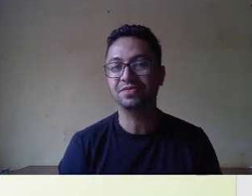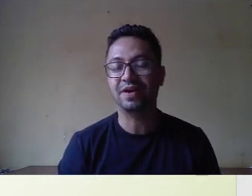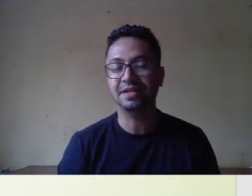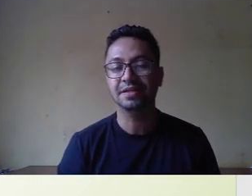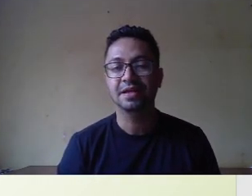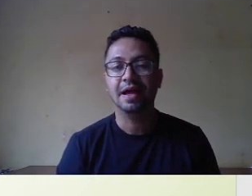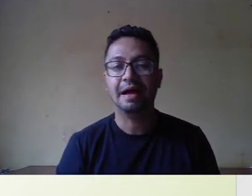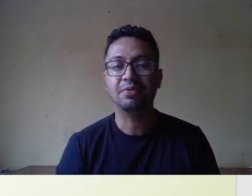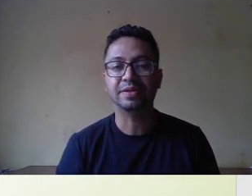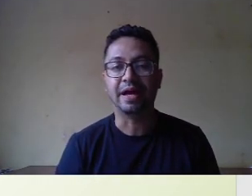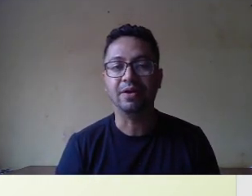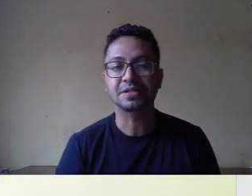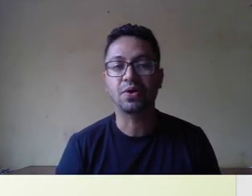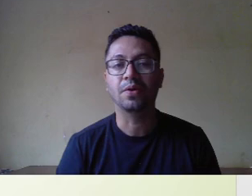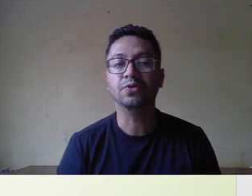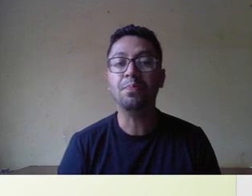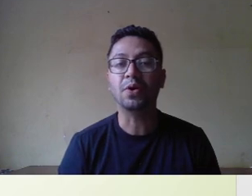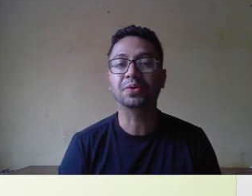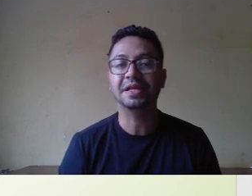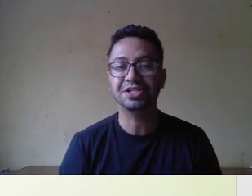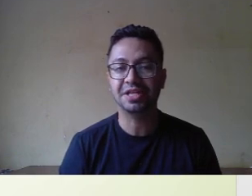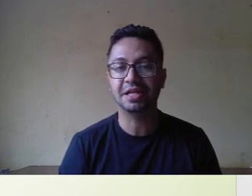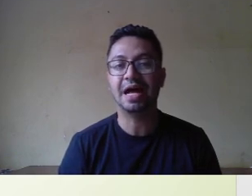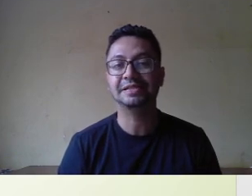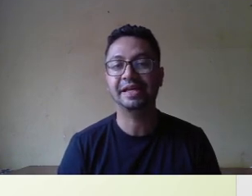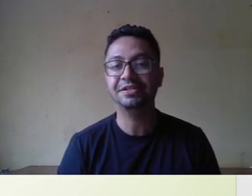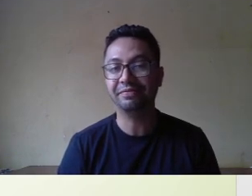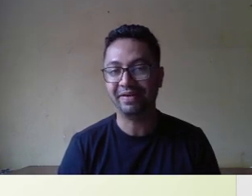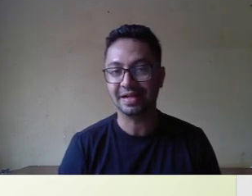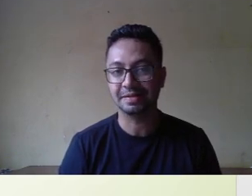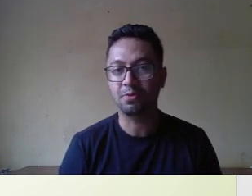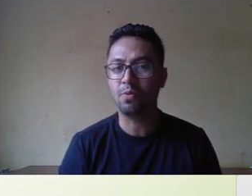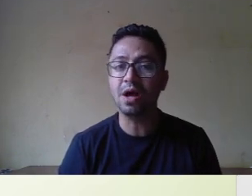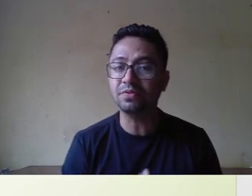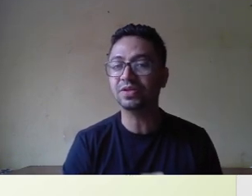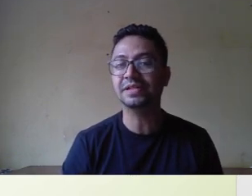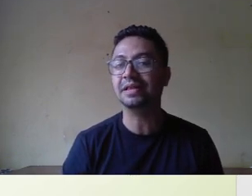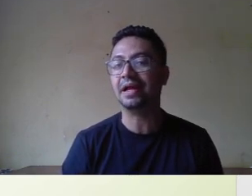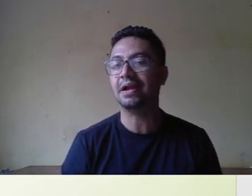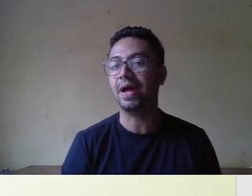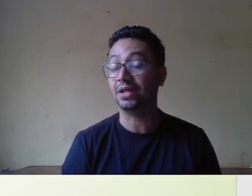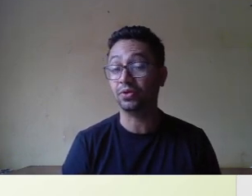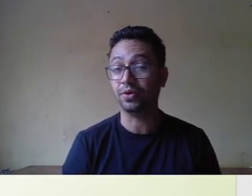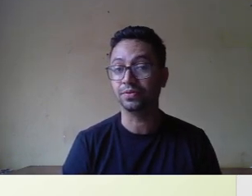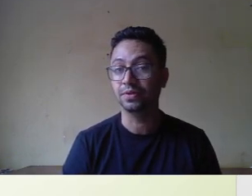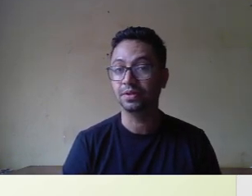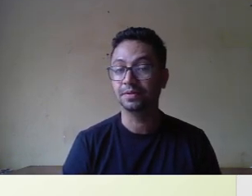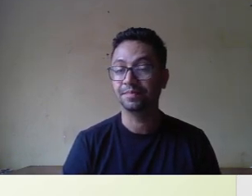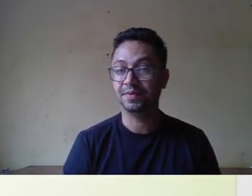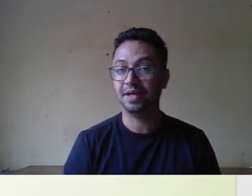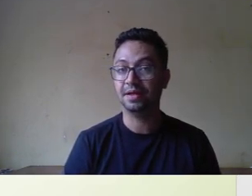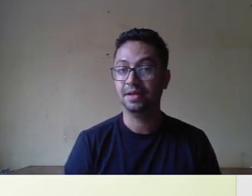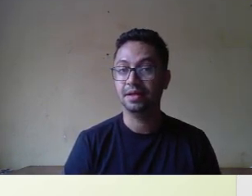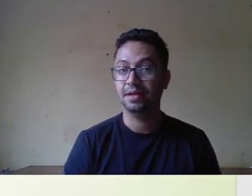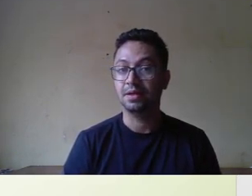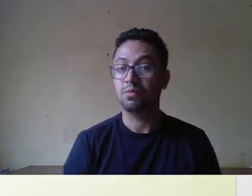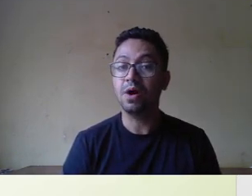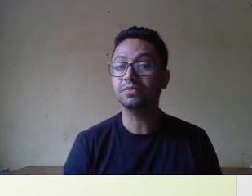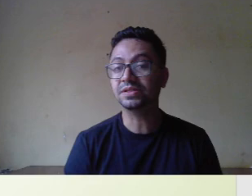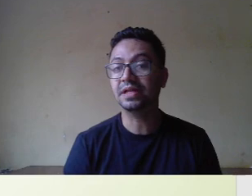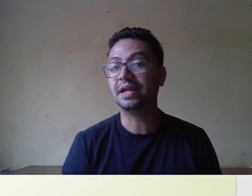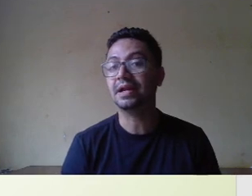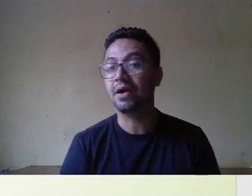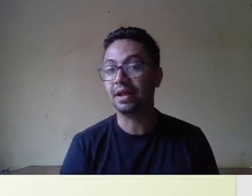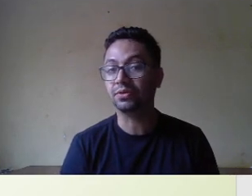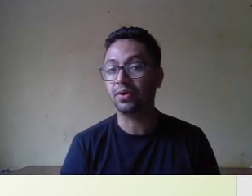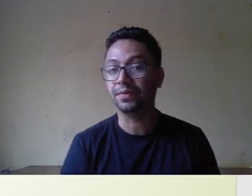que a gente vai abordar. Olha só, no português a gente tem a seguinte frase: quando você entregará o relatório, né? Quando